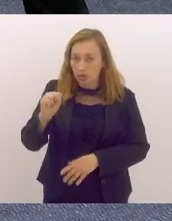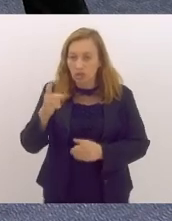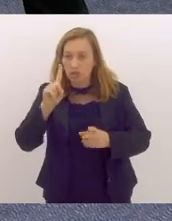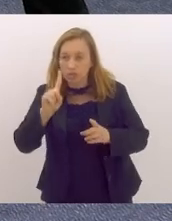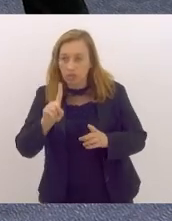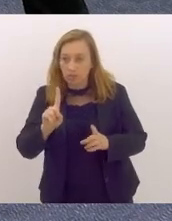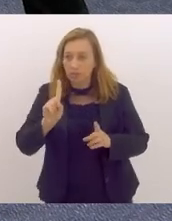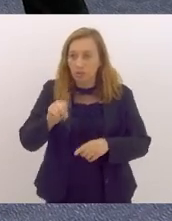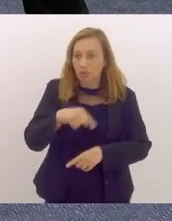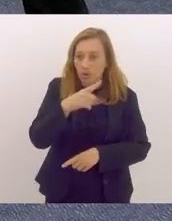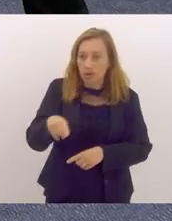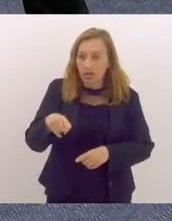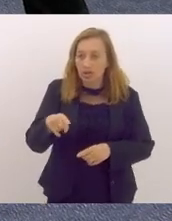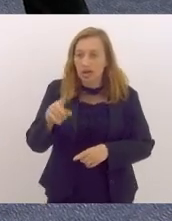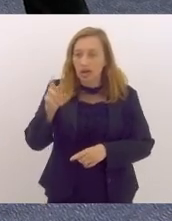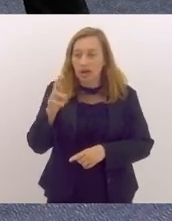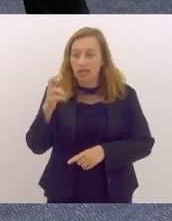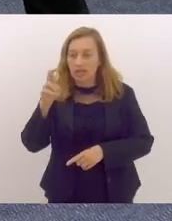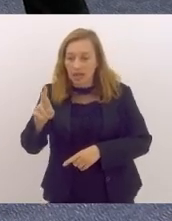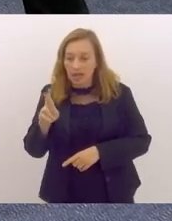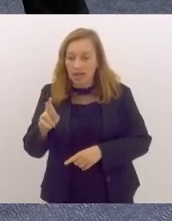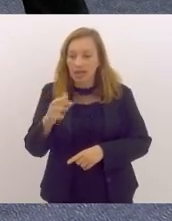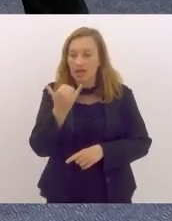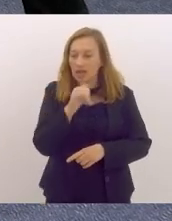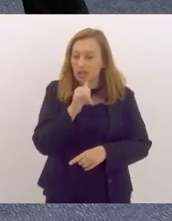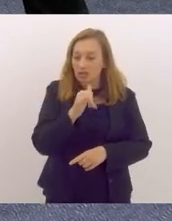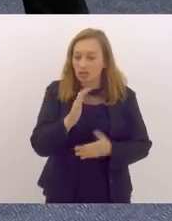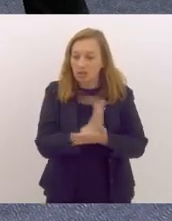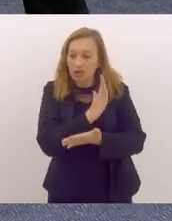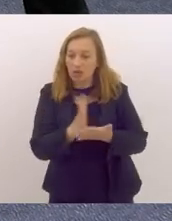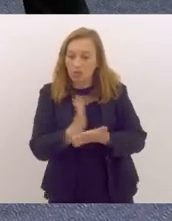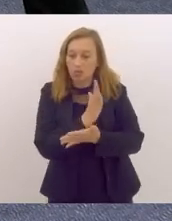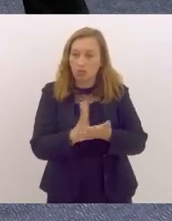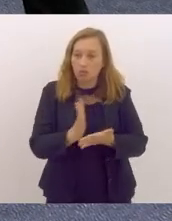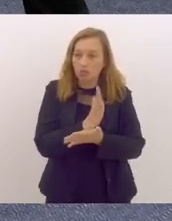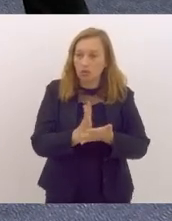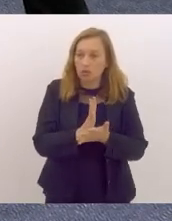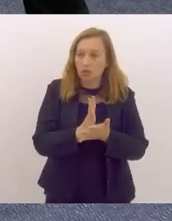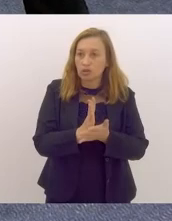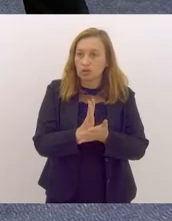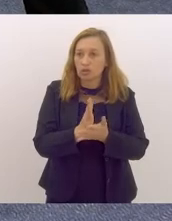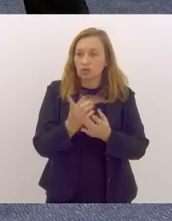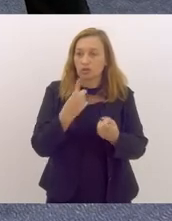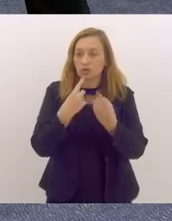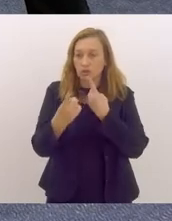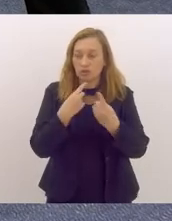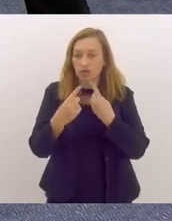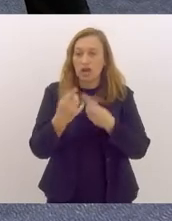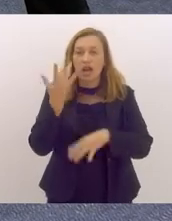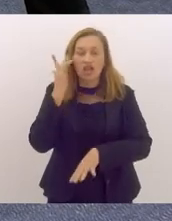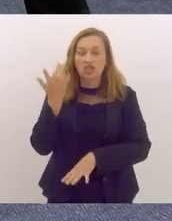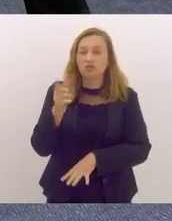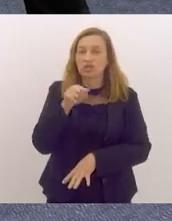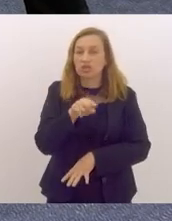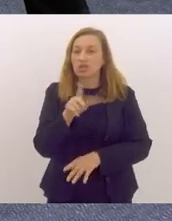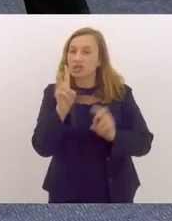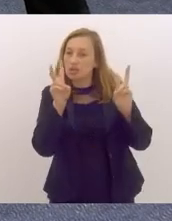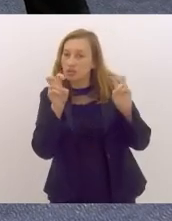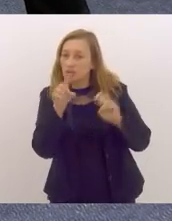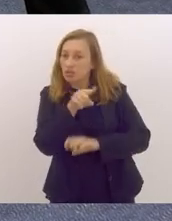a instalação de radares eletrônicos em algumas rodovias, que menciona. Nós achamos que, nesse